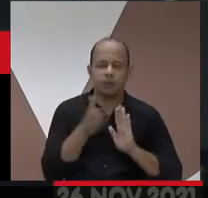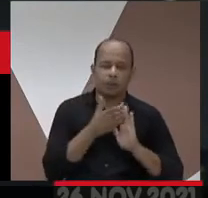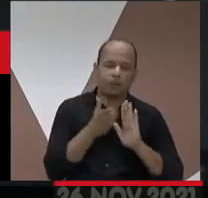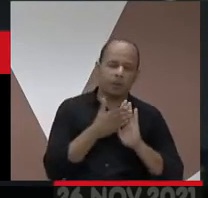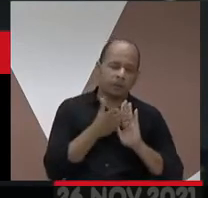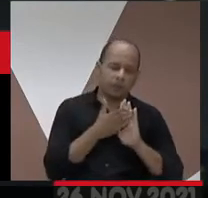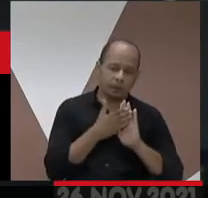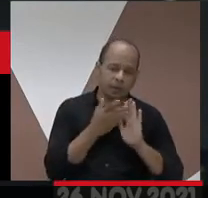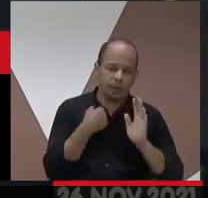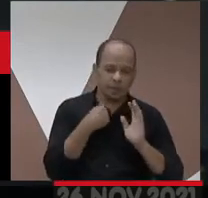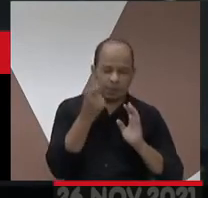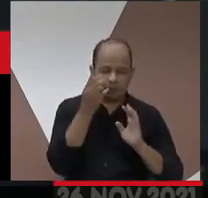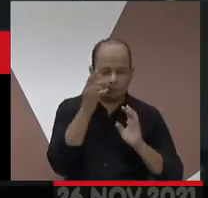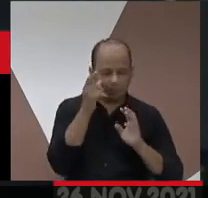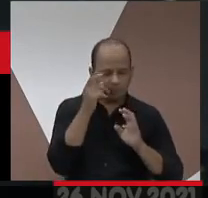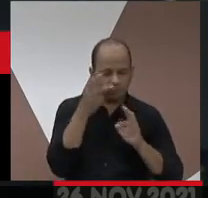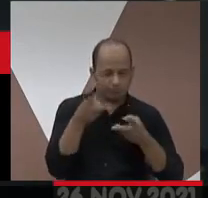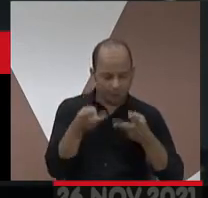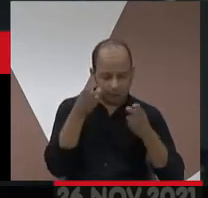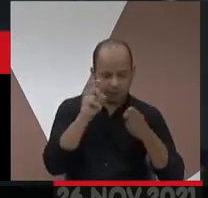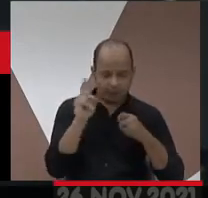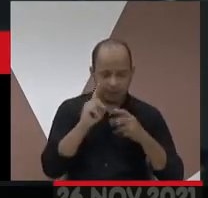tinha alertado, veja, vai